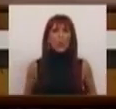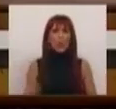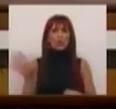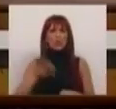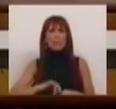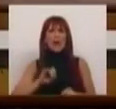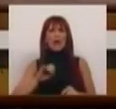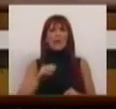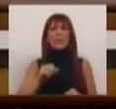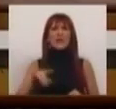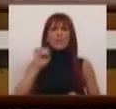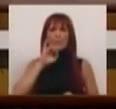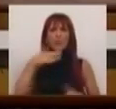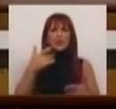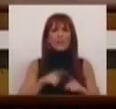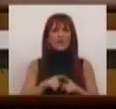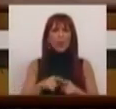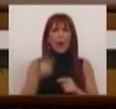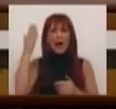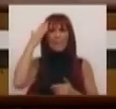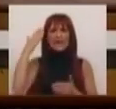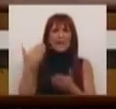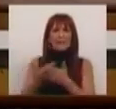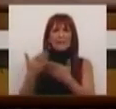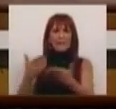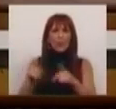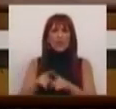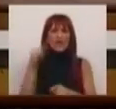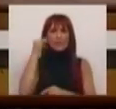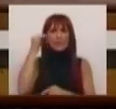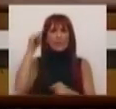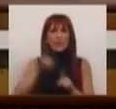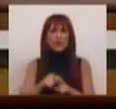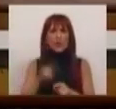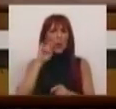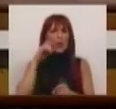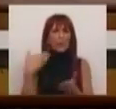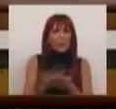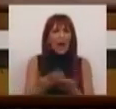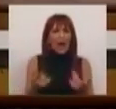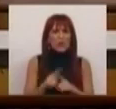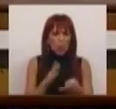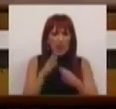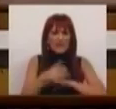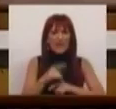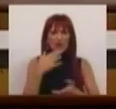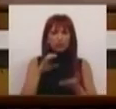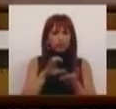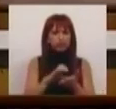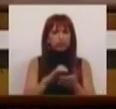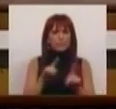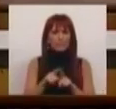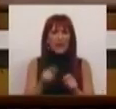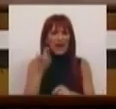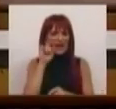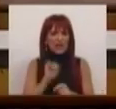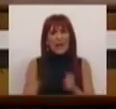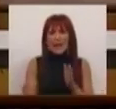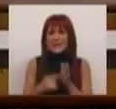meios possíveis para essa capacitação, em particular o garante do acesso ao crédito e às